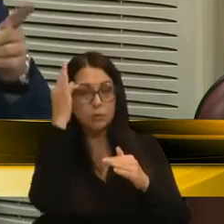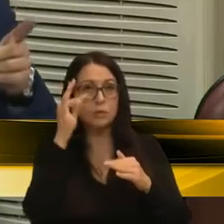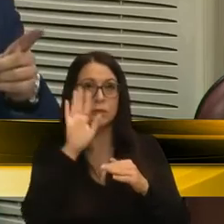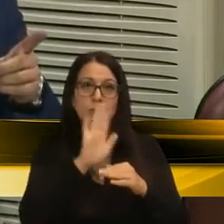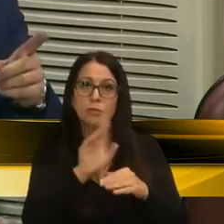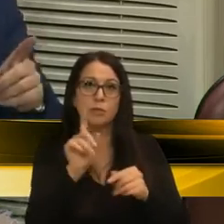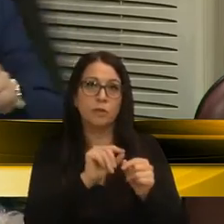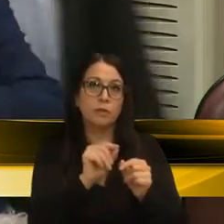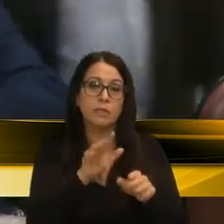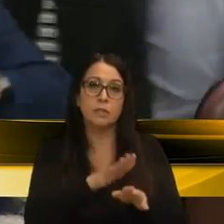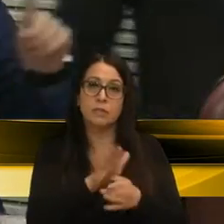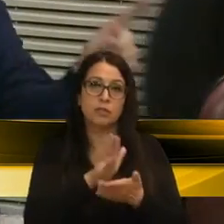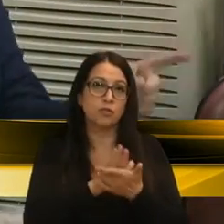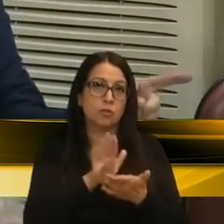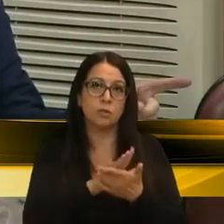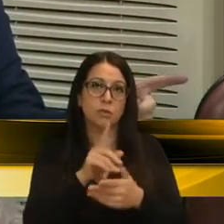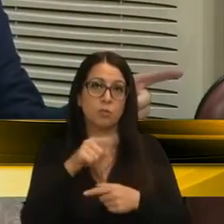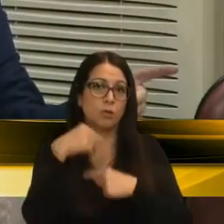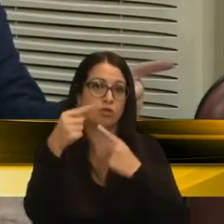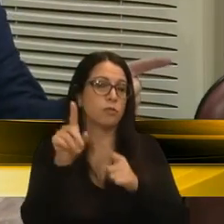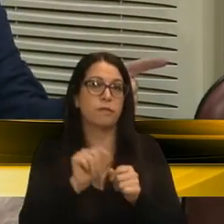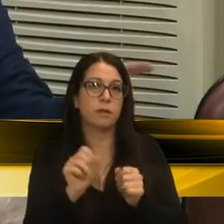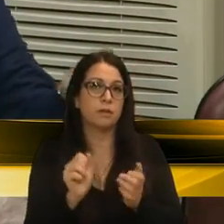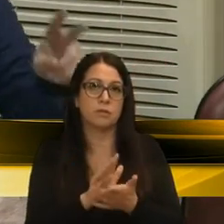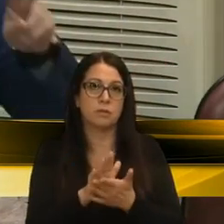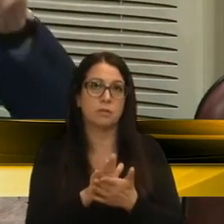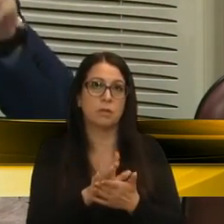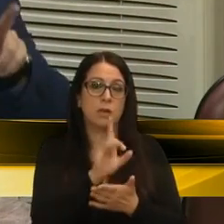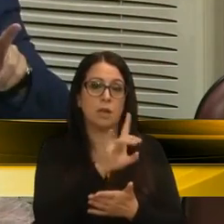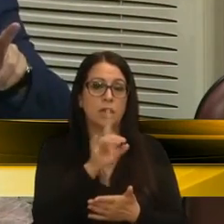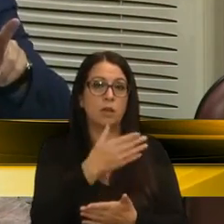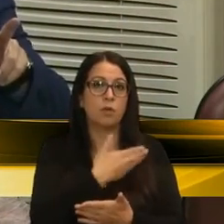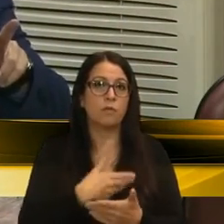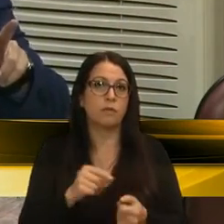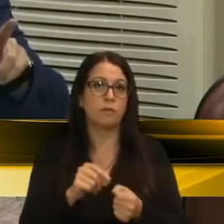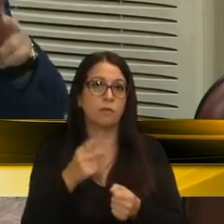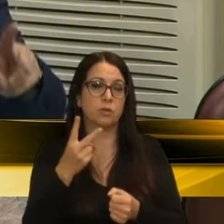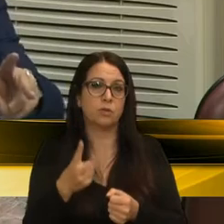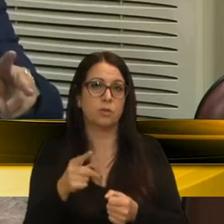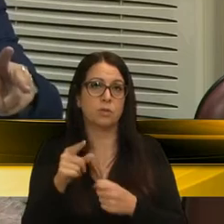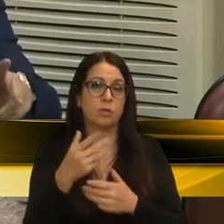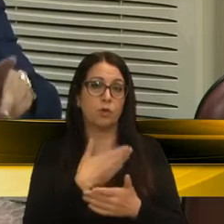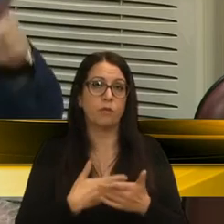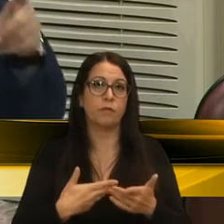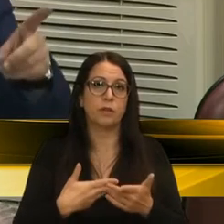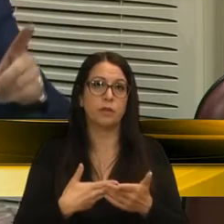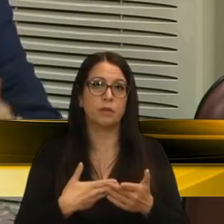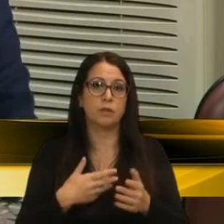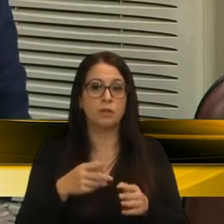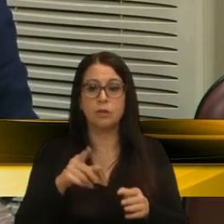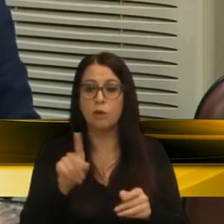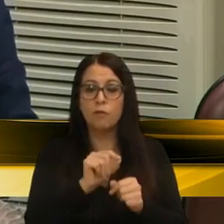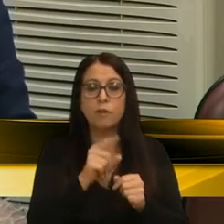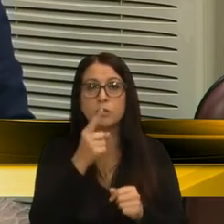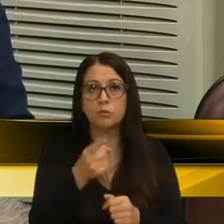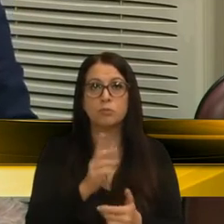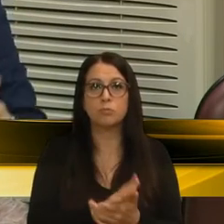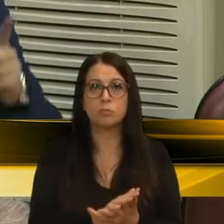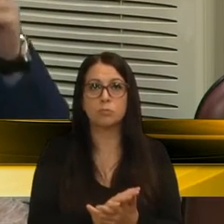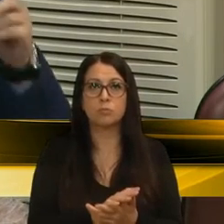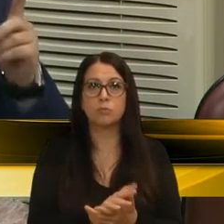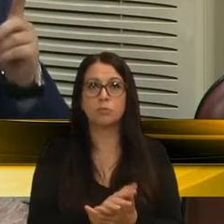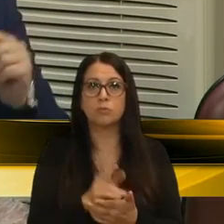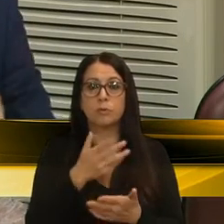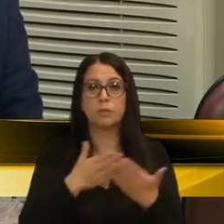de fazer uma edição que a china não adiou a festa nenhuma cada governo fez duas e esse governo suprime uma então nós